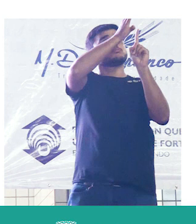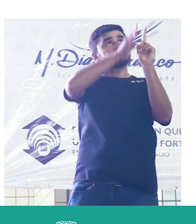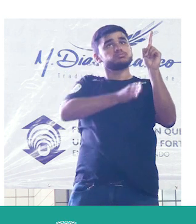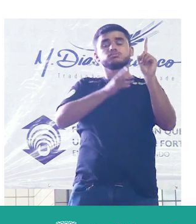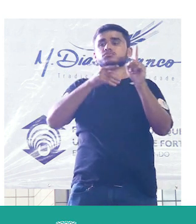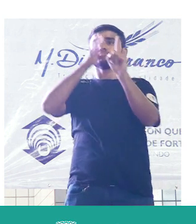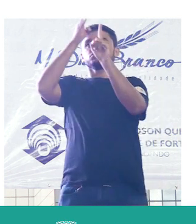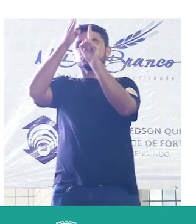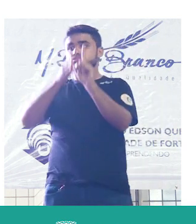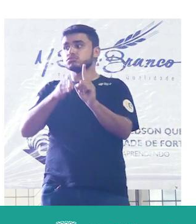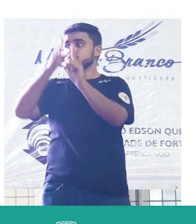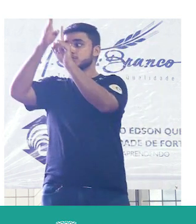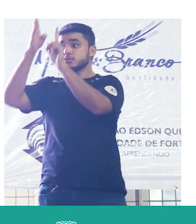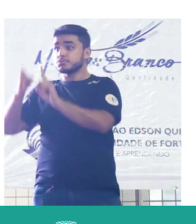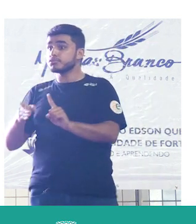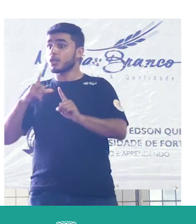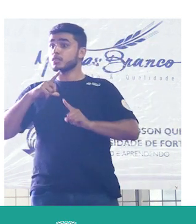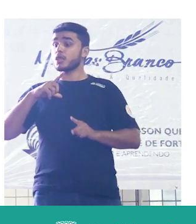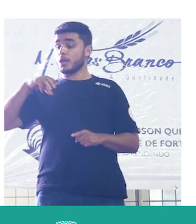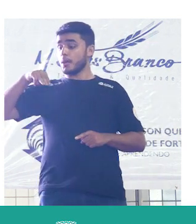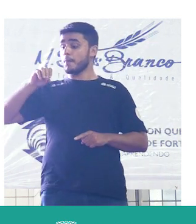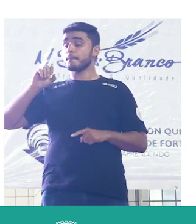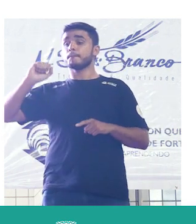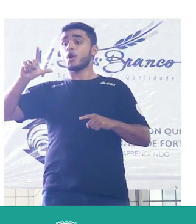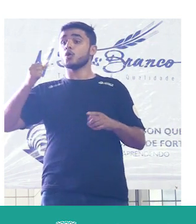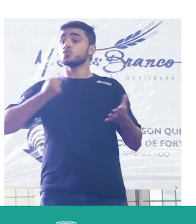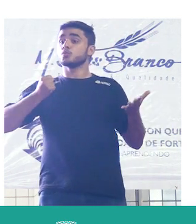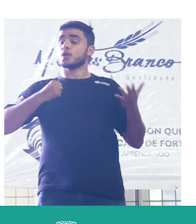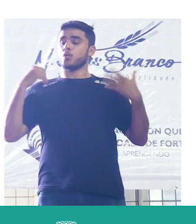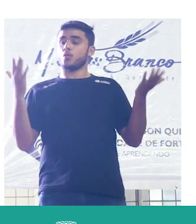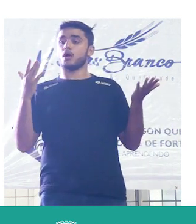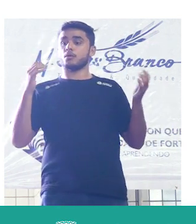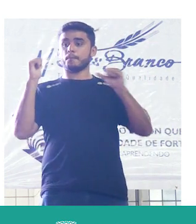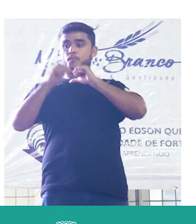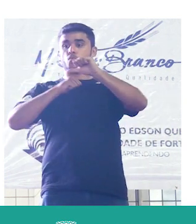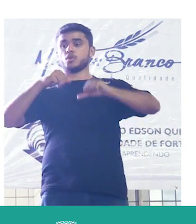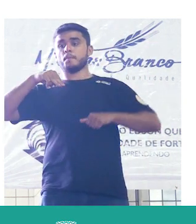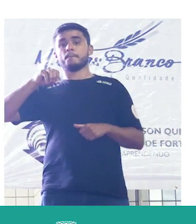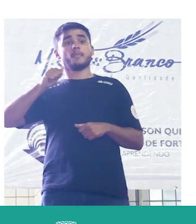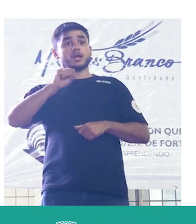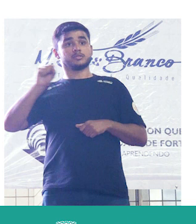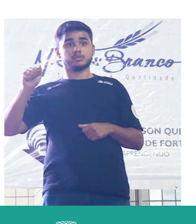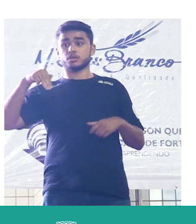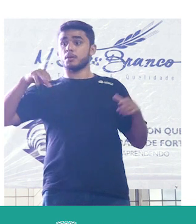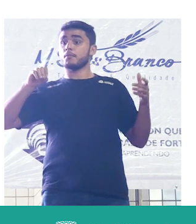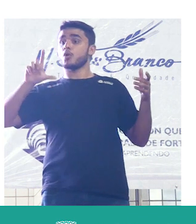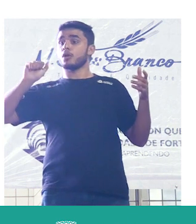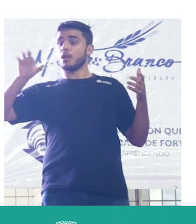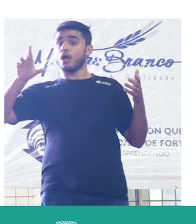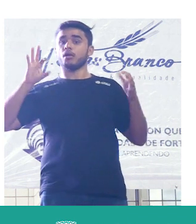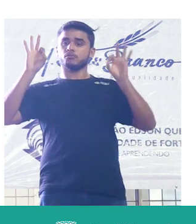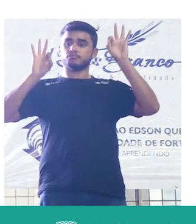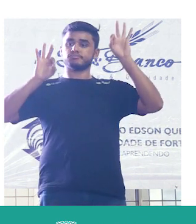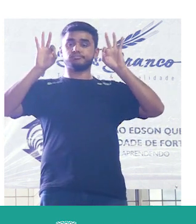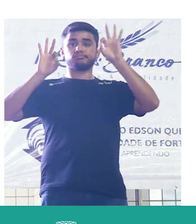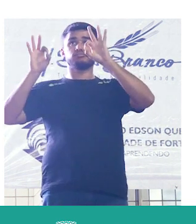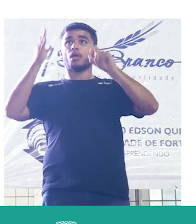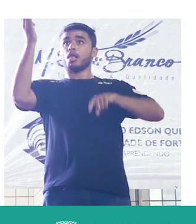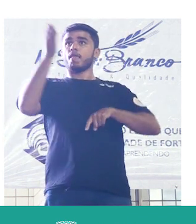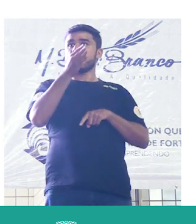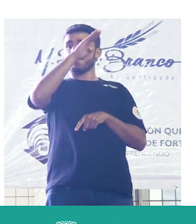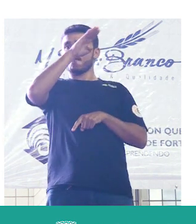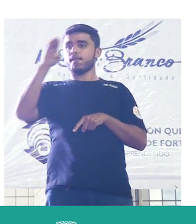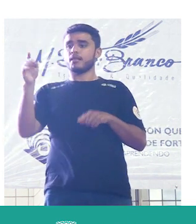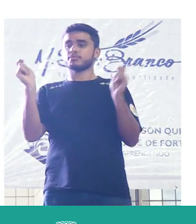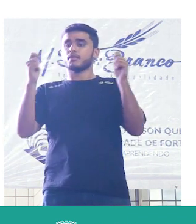proporção em mol, transformei mol para massa, através da massa molar, e armei a regra de 3.